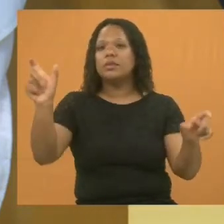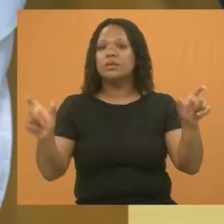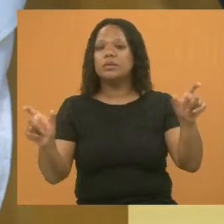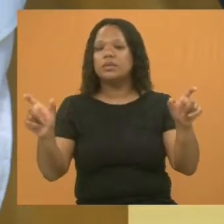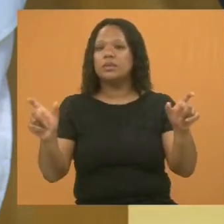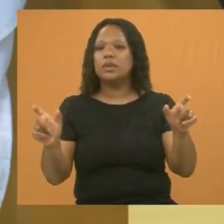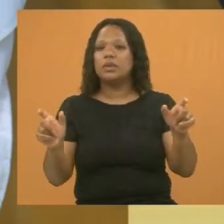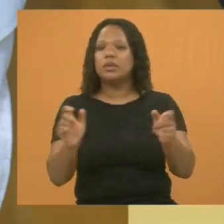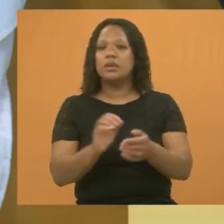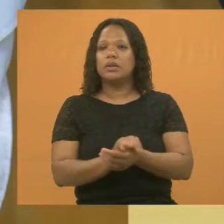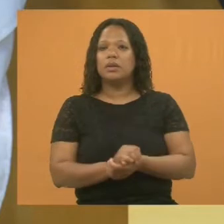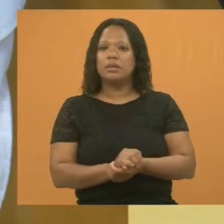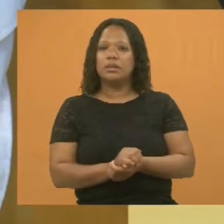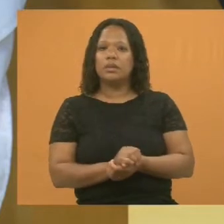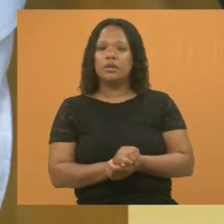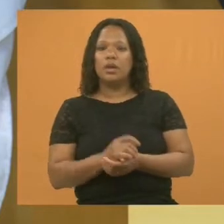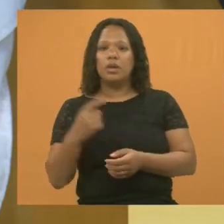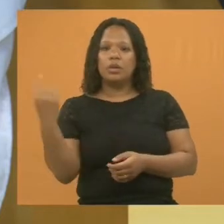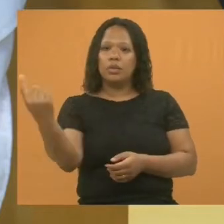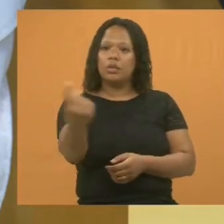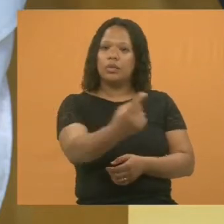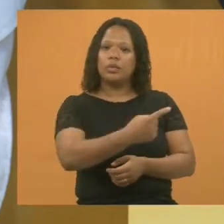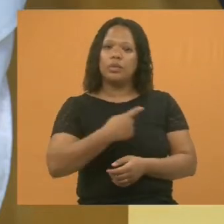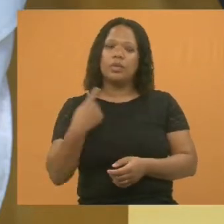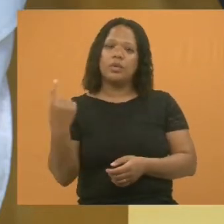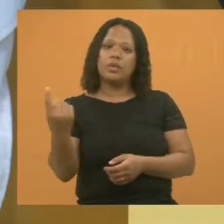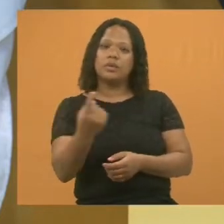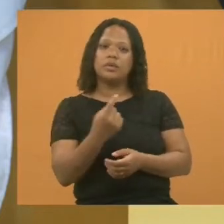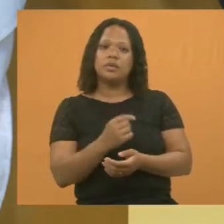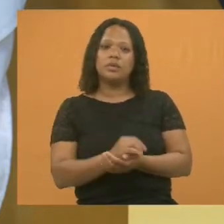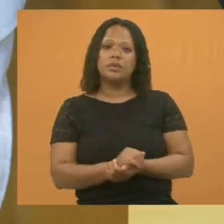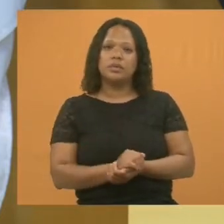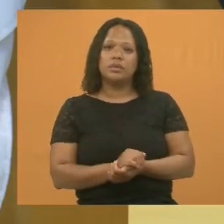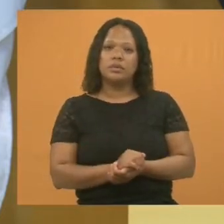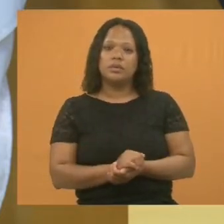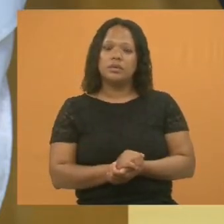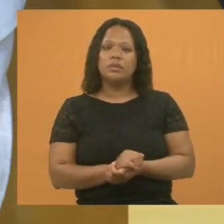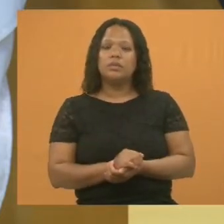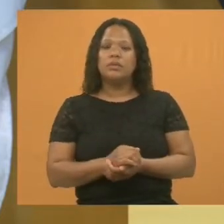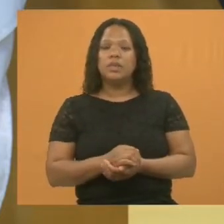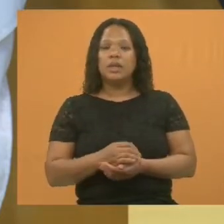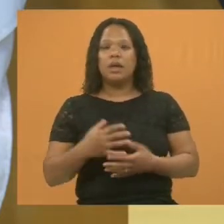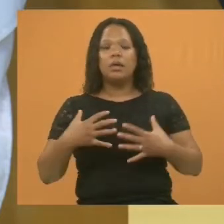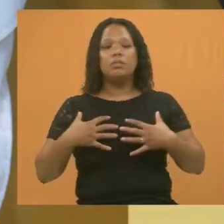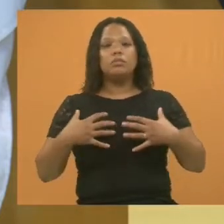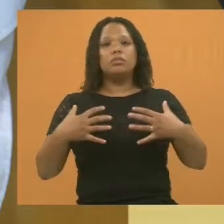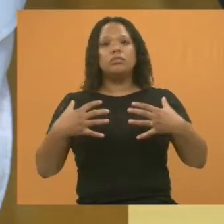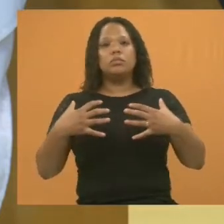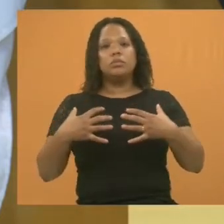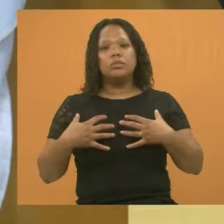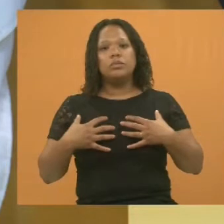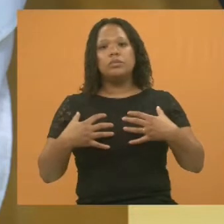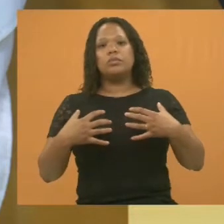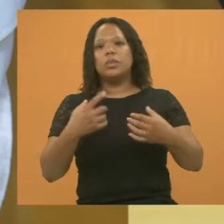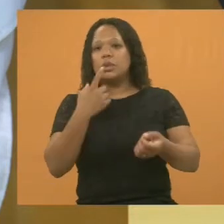esse modelo. Nós temos sistemas respiratório,